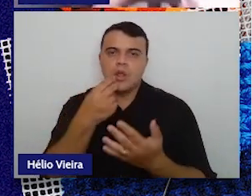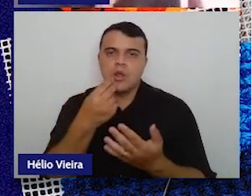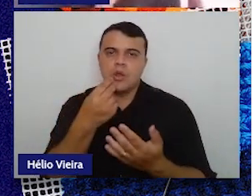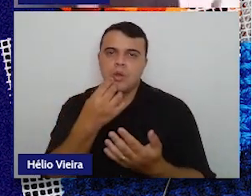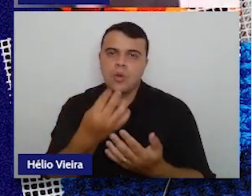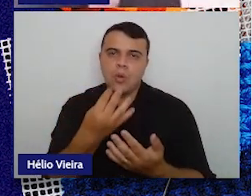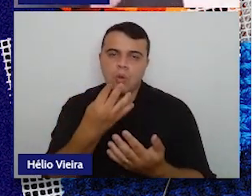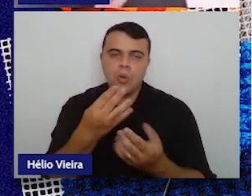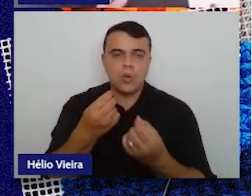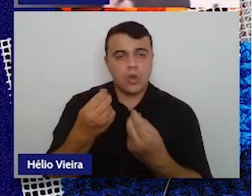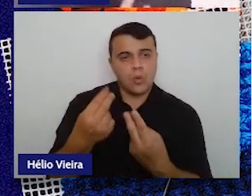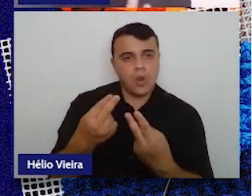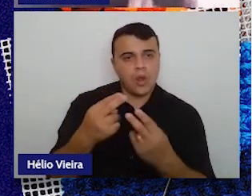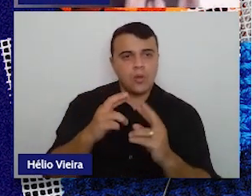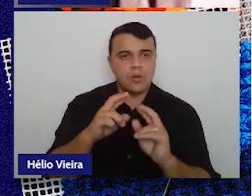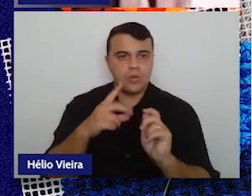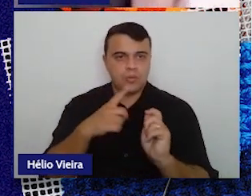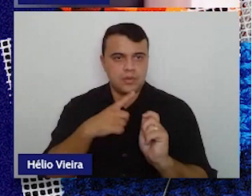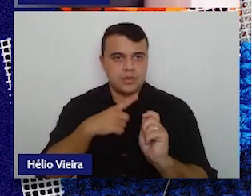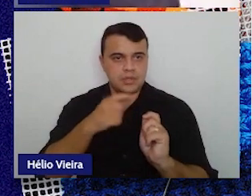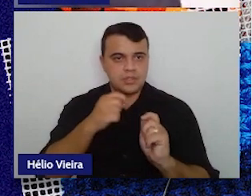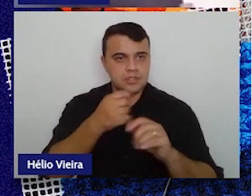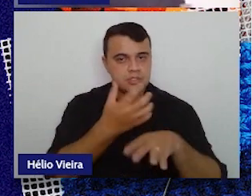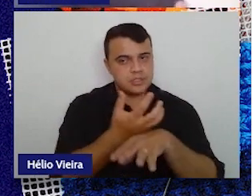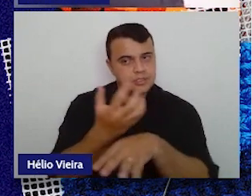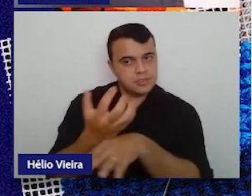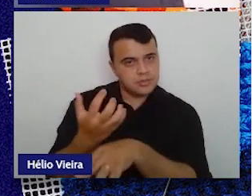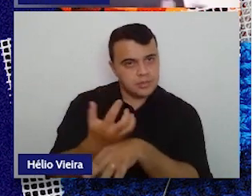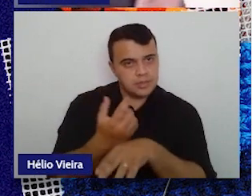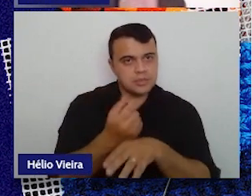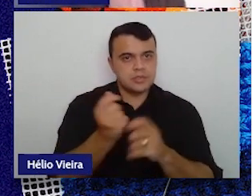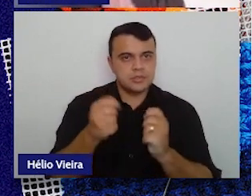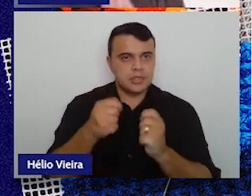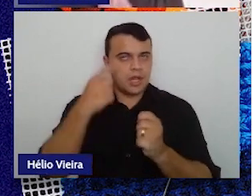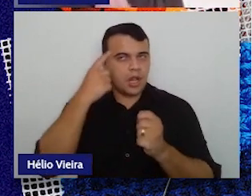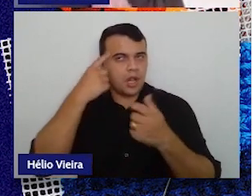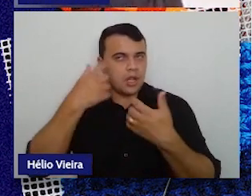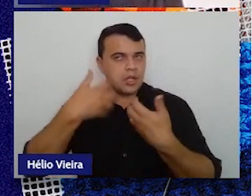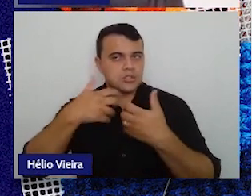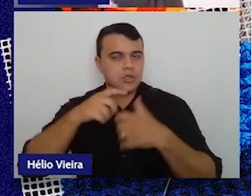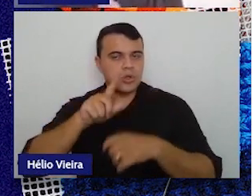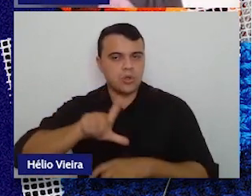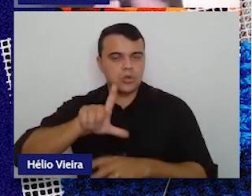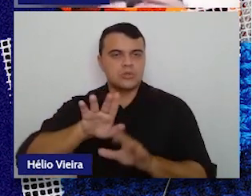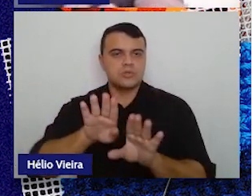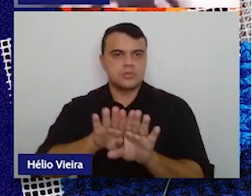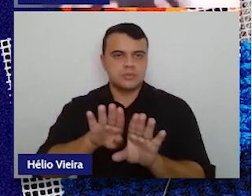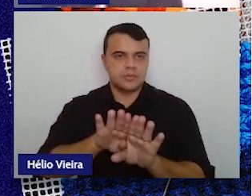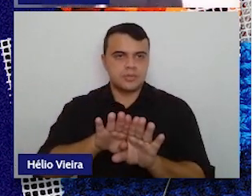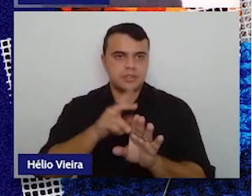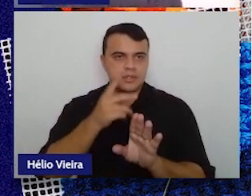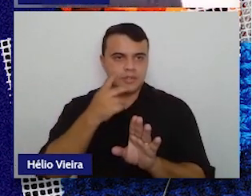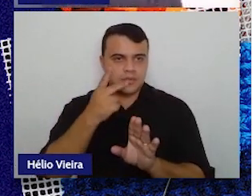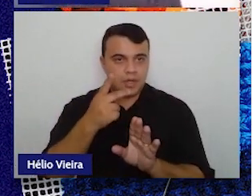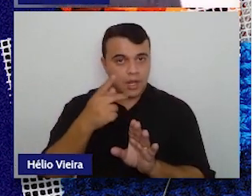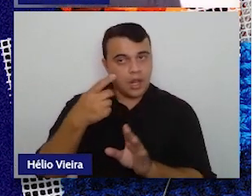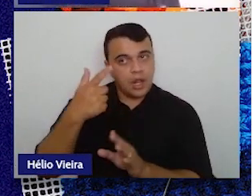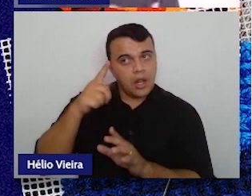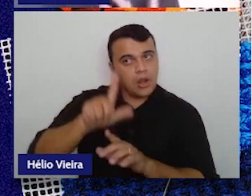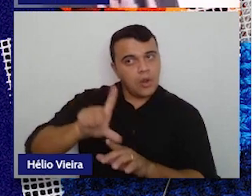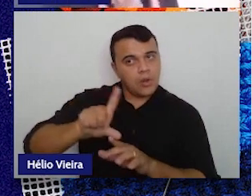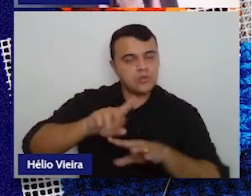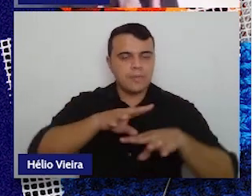seja, dá para a gente trabalhar a interdisciplinaridade do raciocínio lógico e desse raciocínio lógico da